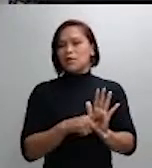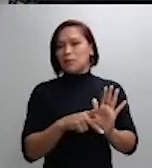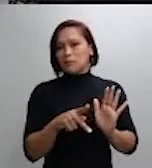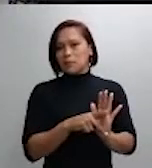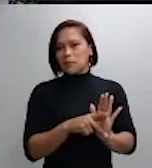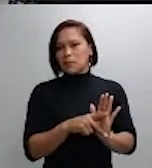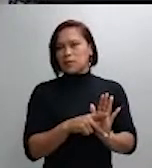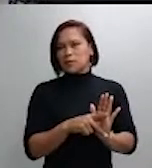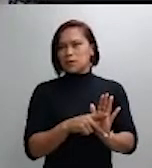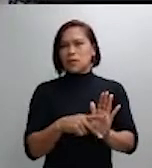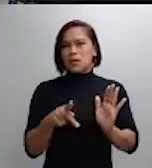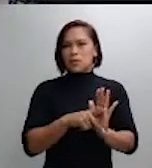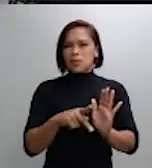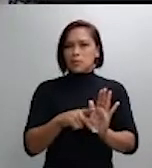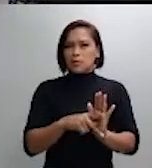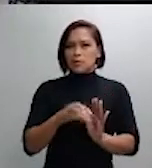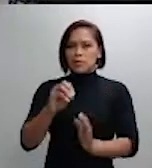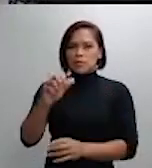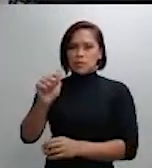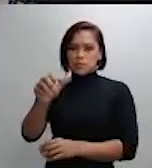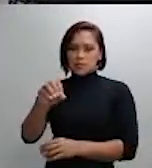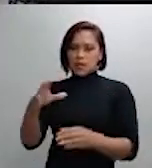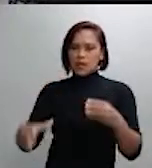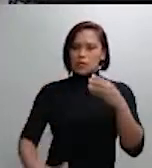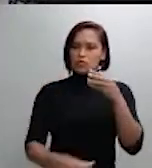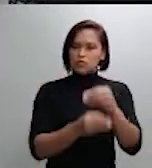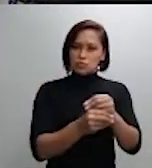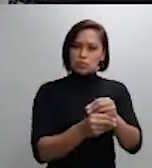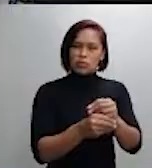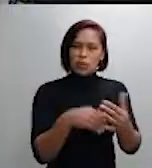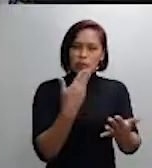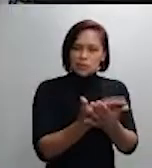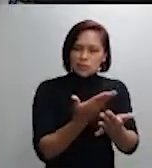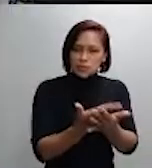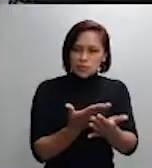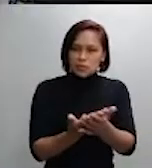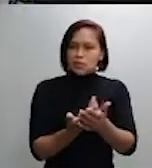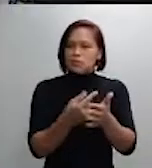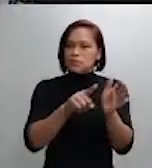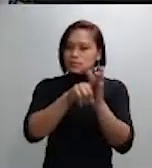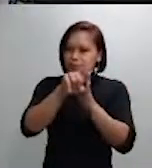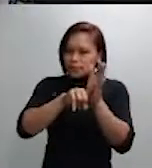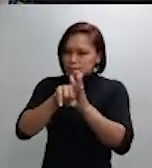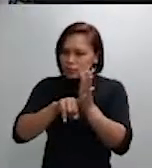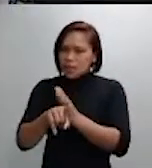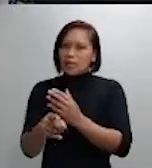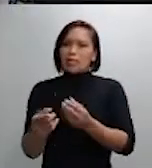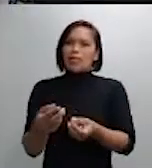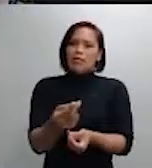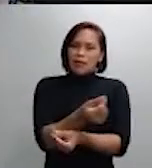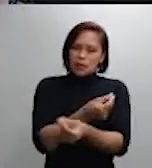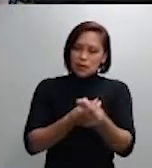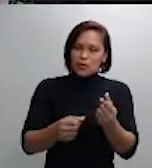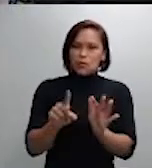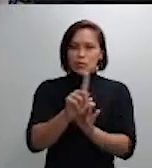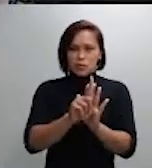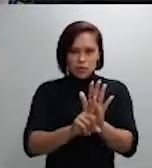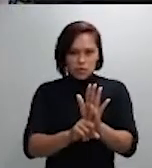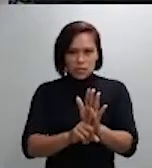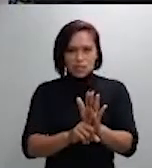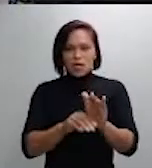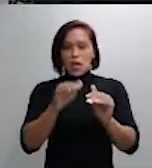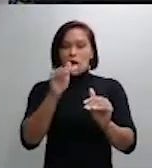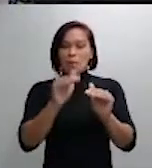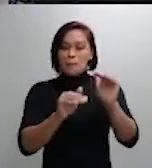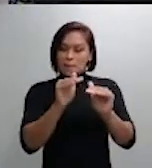o próprio OAB juntou em seus memoriais um estudo de análise econômica de direito, um parecer feito pelo especialista